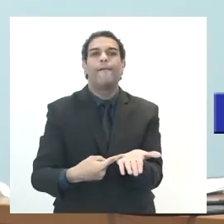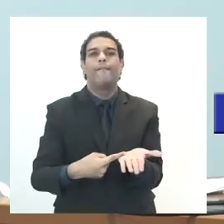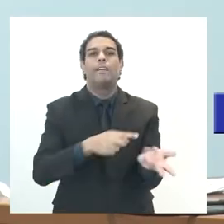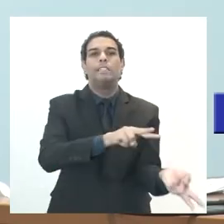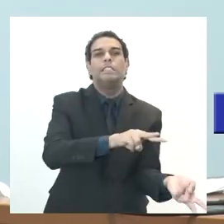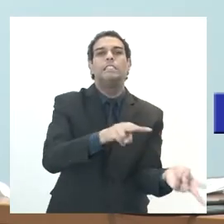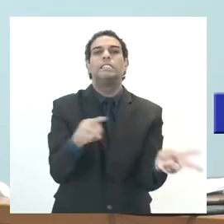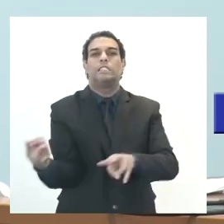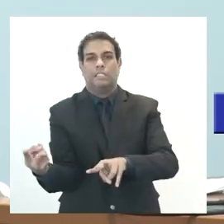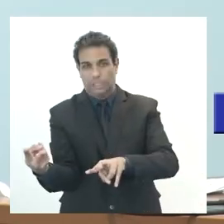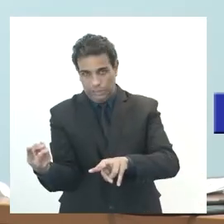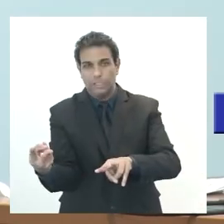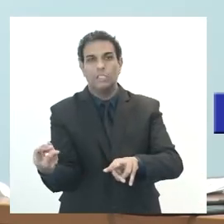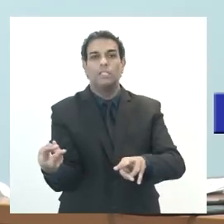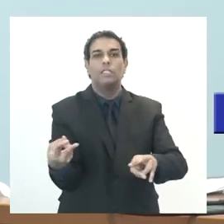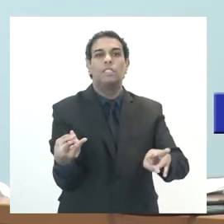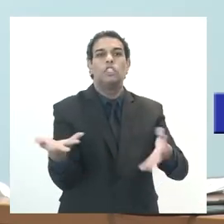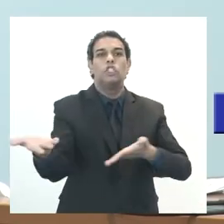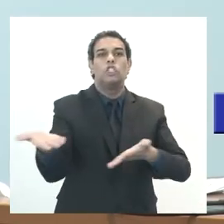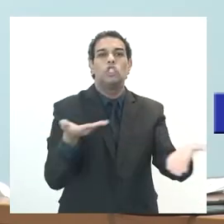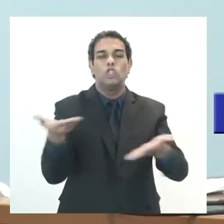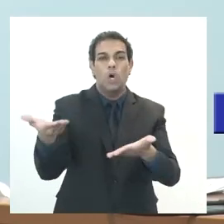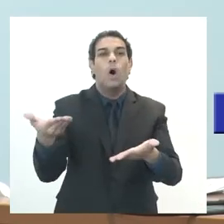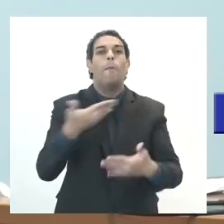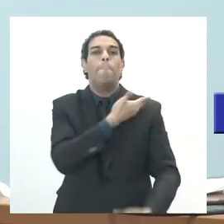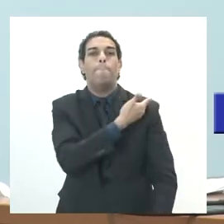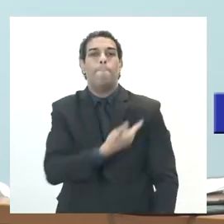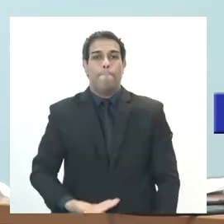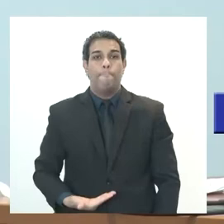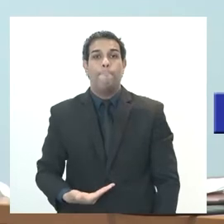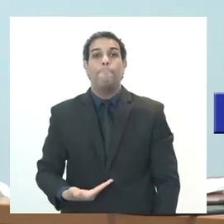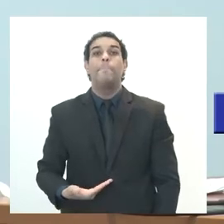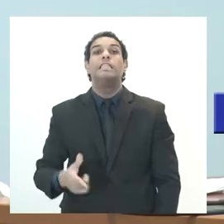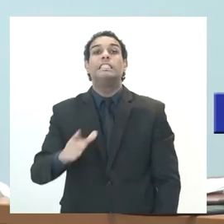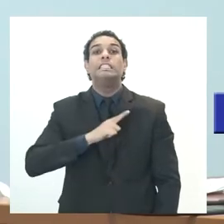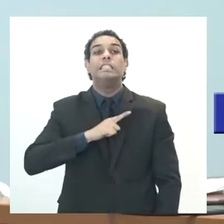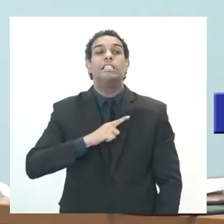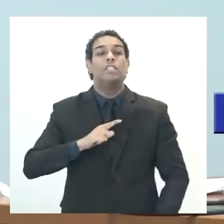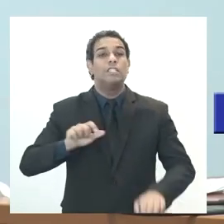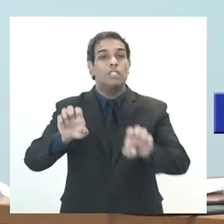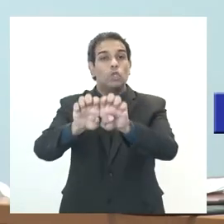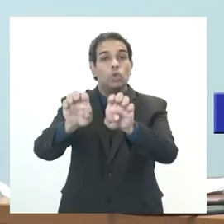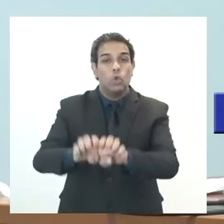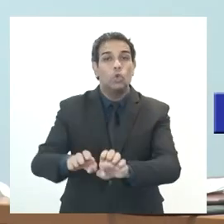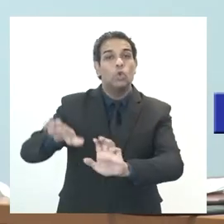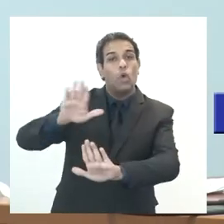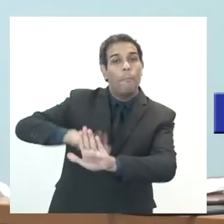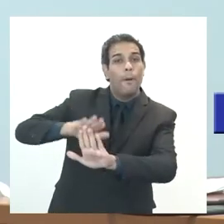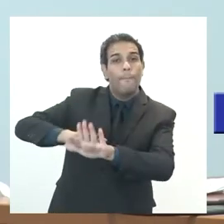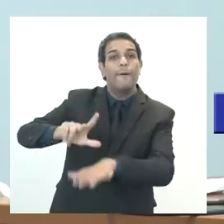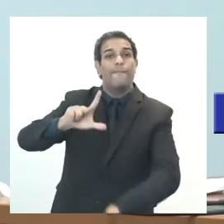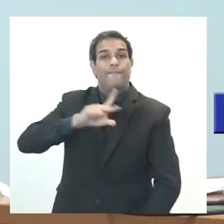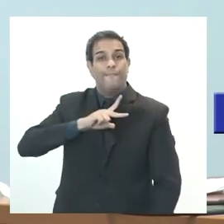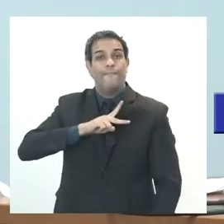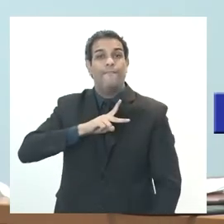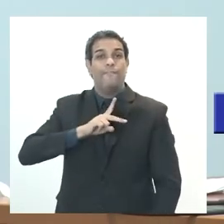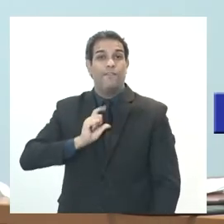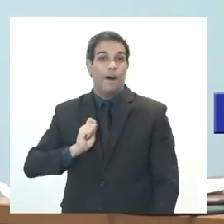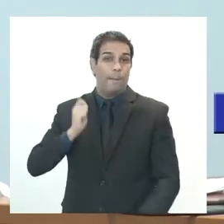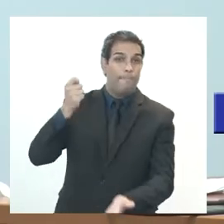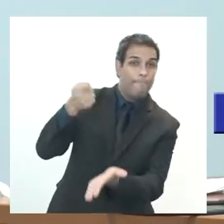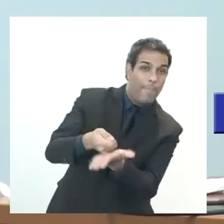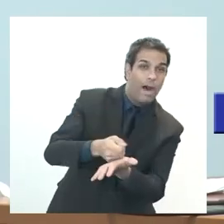transferir os EA pressão de serviço público concessão inclusive de estrutura pública com ou sem remuneração